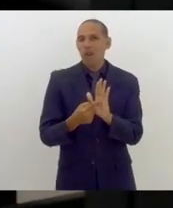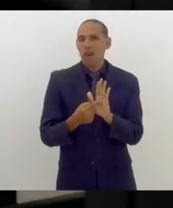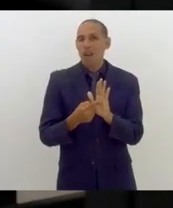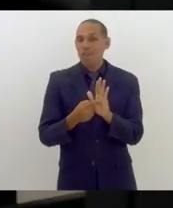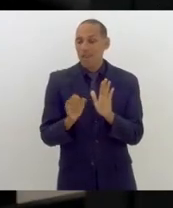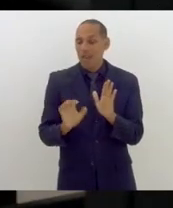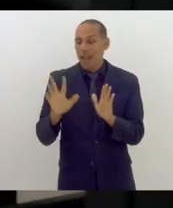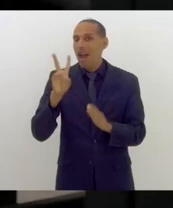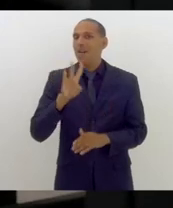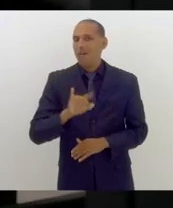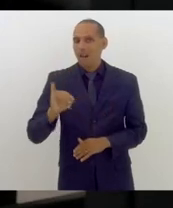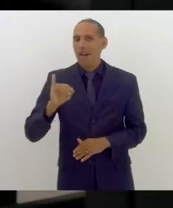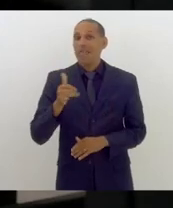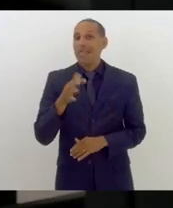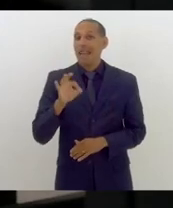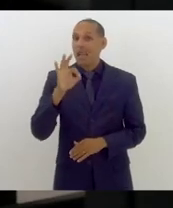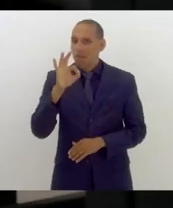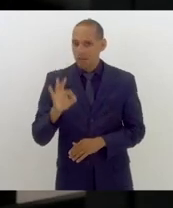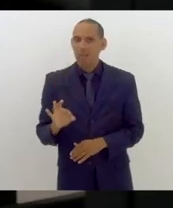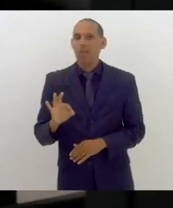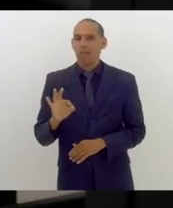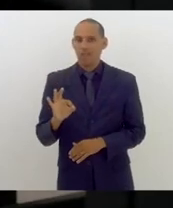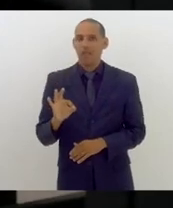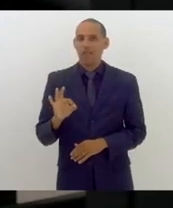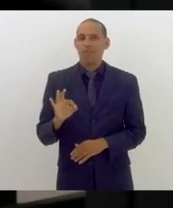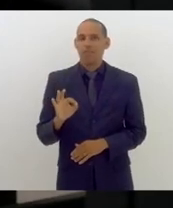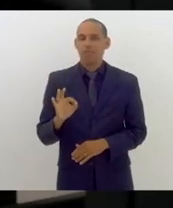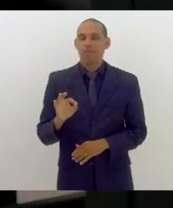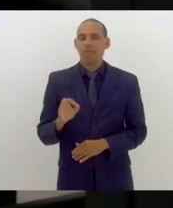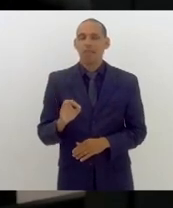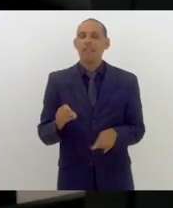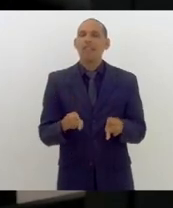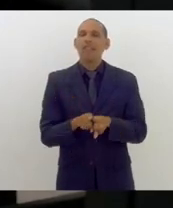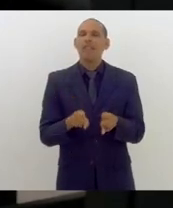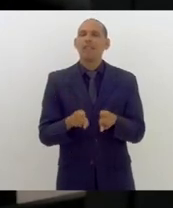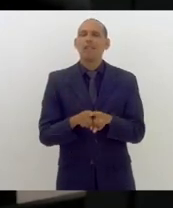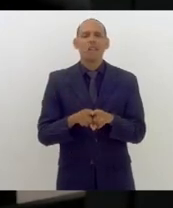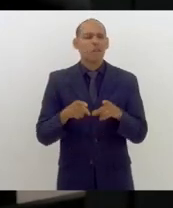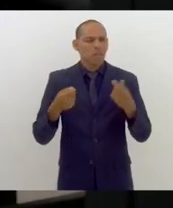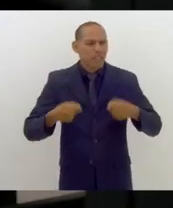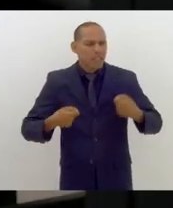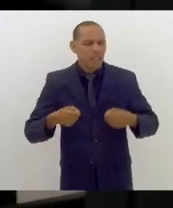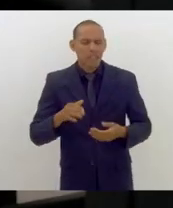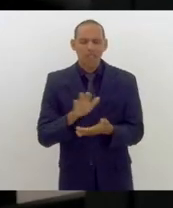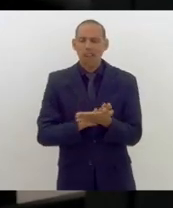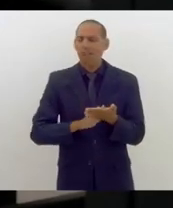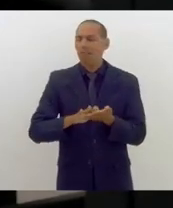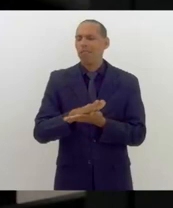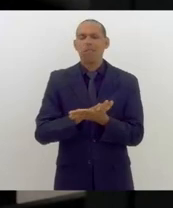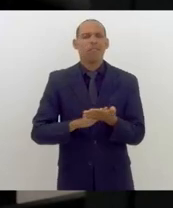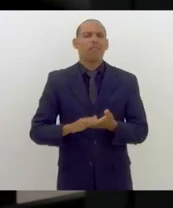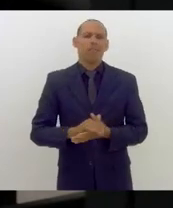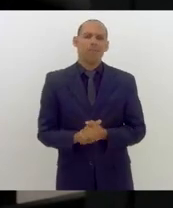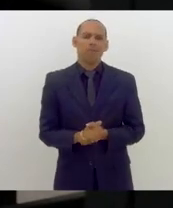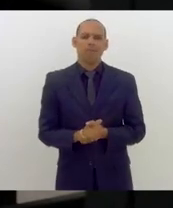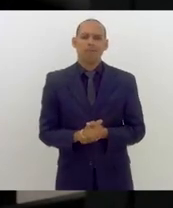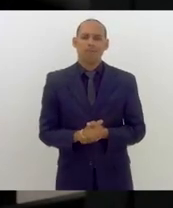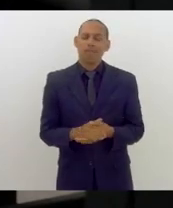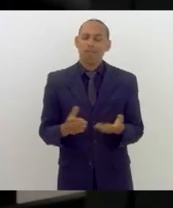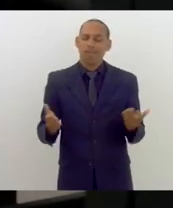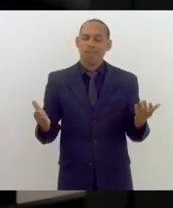pelo menos 10% da tarifa e um cenário que não era necessário não era necessário então assim